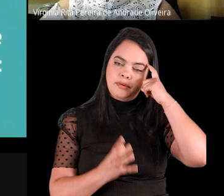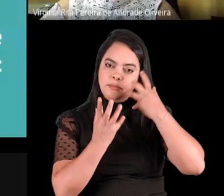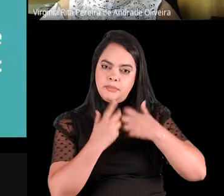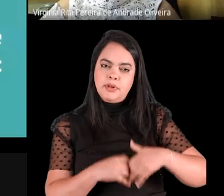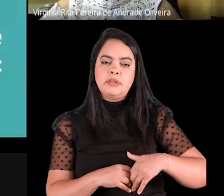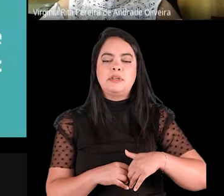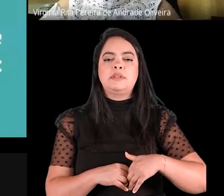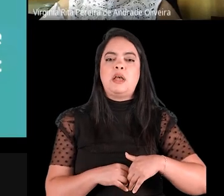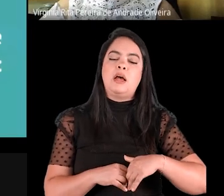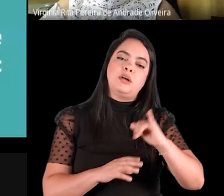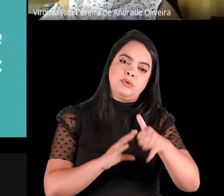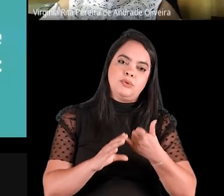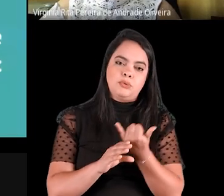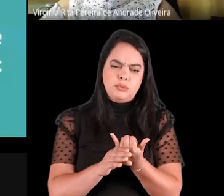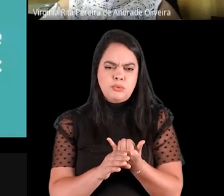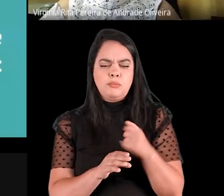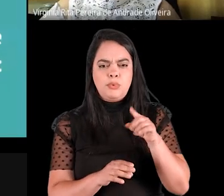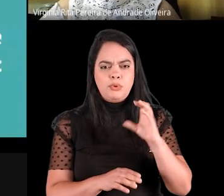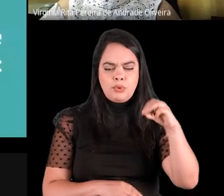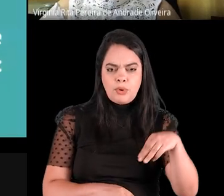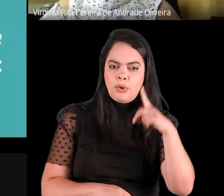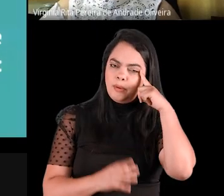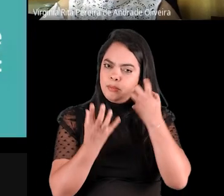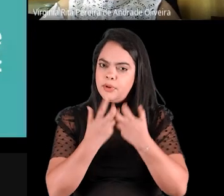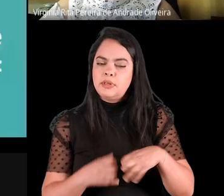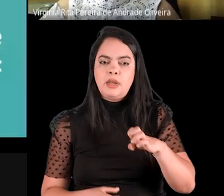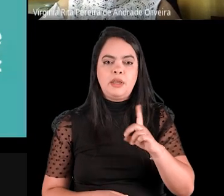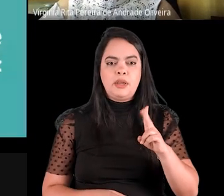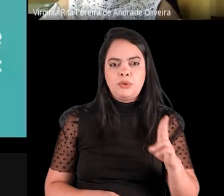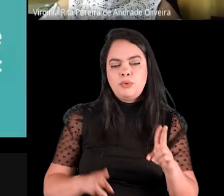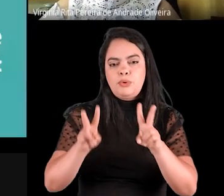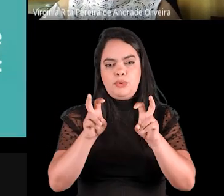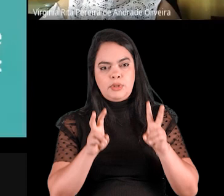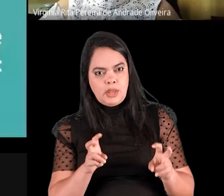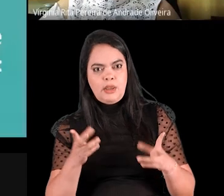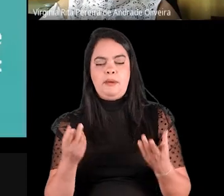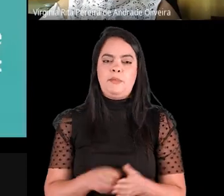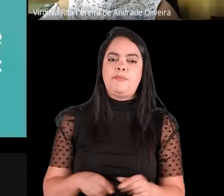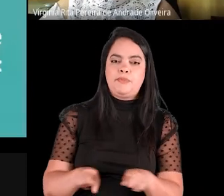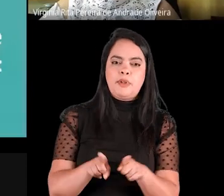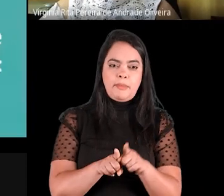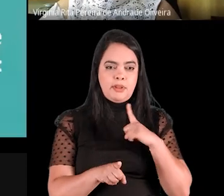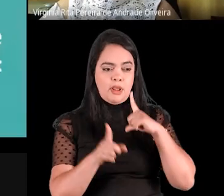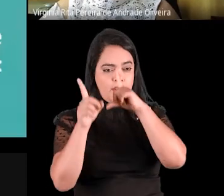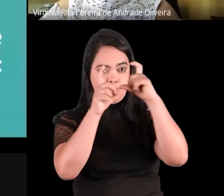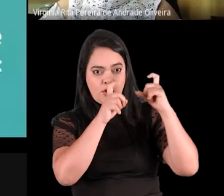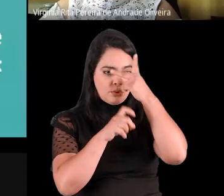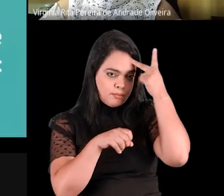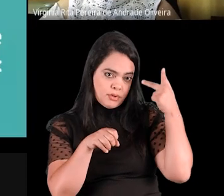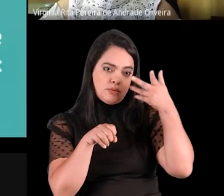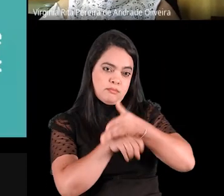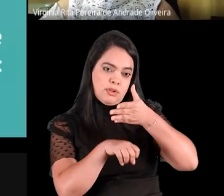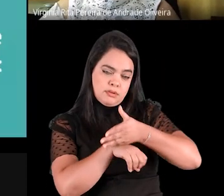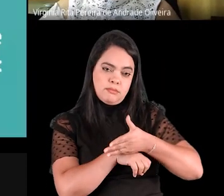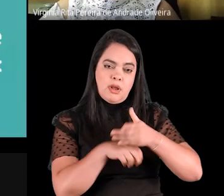youtube.com/pensaredu. Tema Independências no Brasil, Vivências e Memórias. Do cartaz, a imagem dos participantes da live. Então,